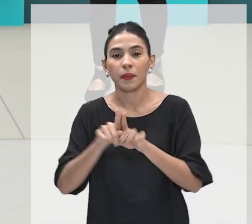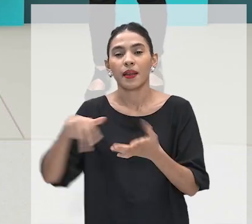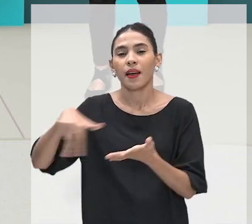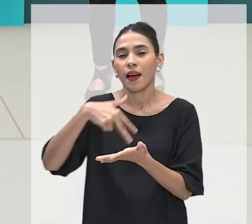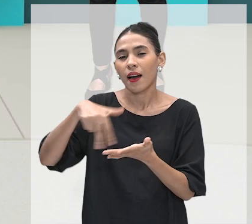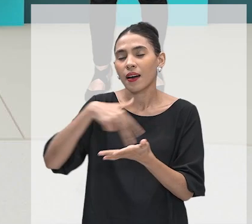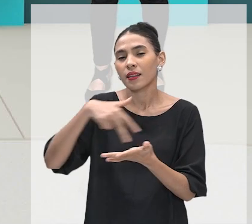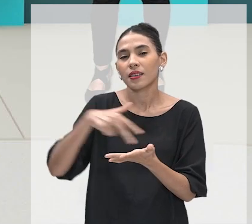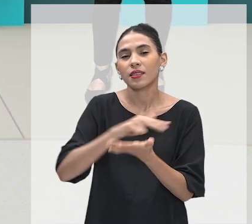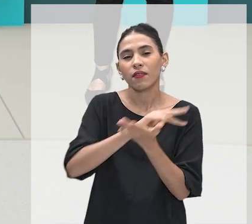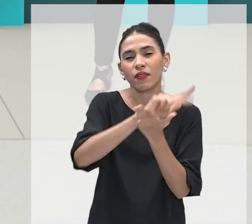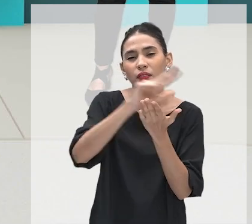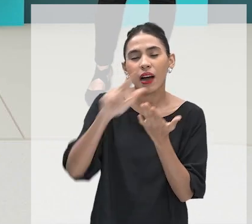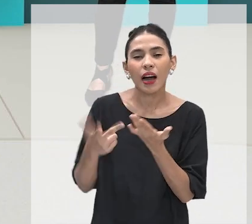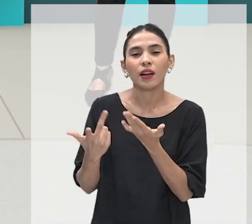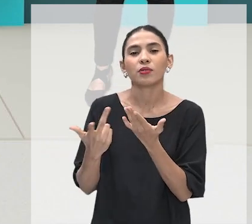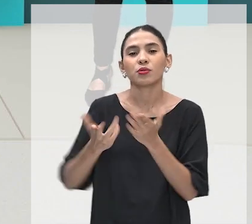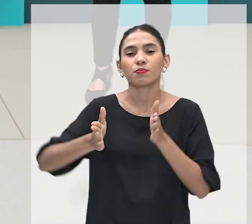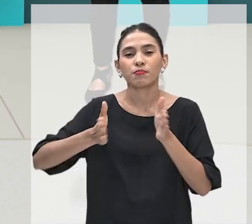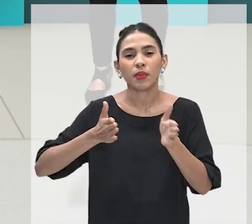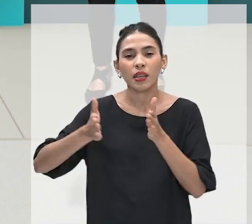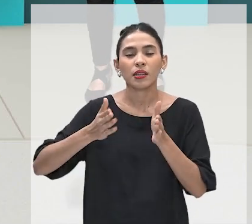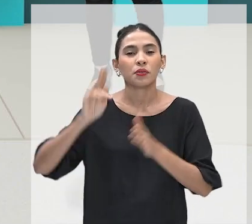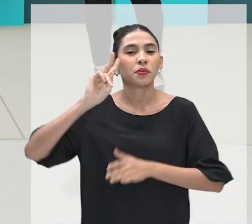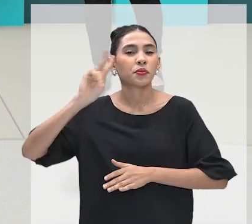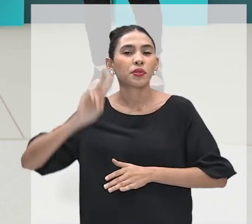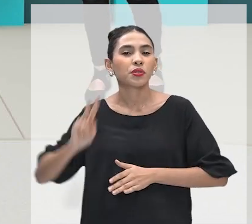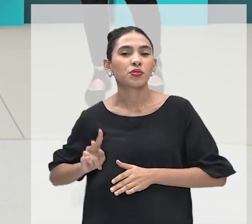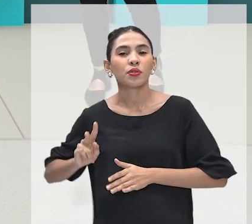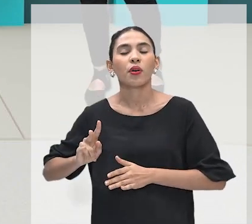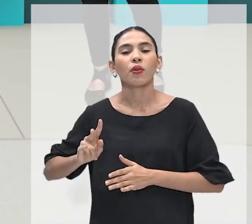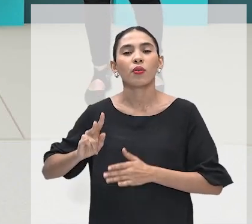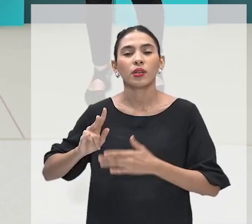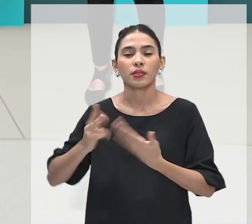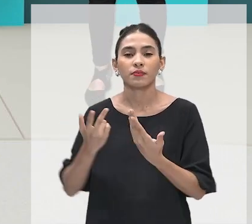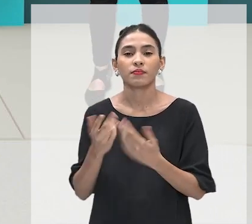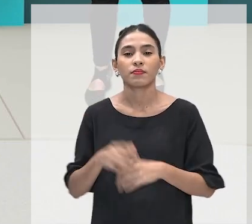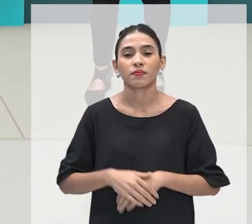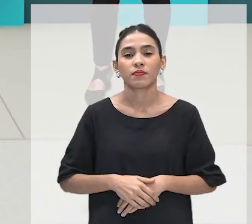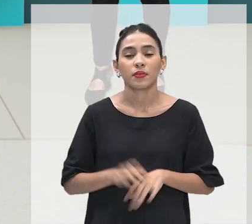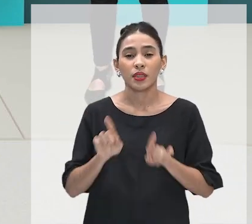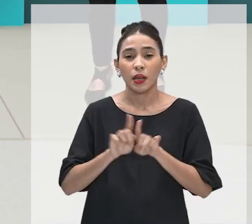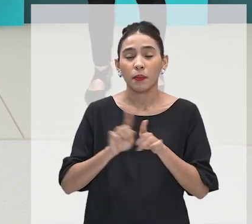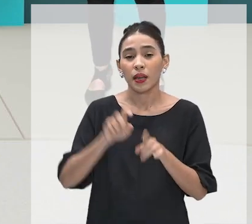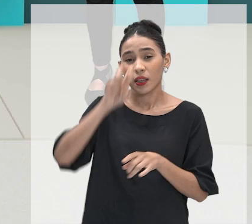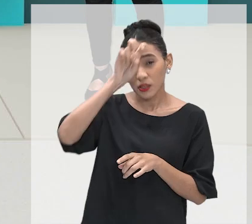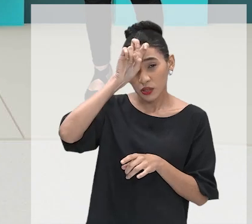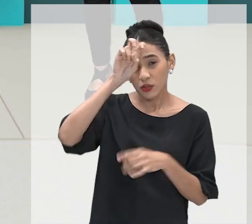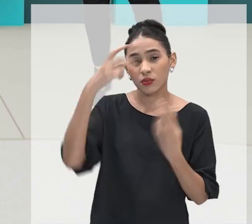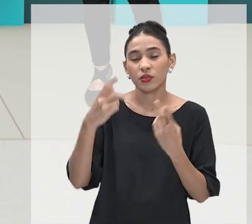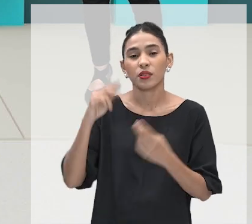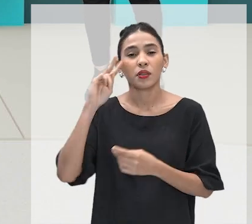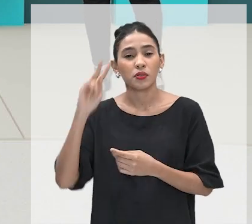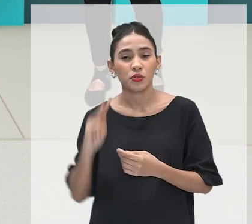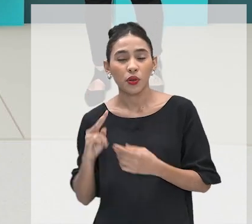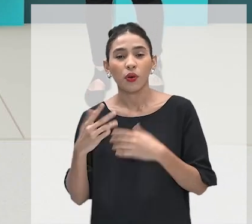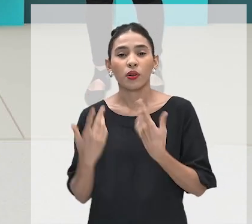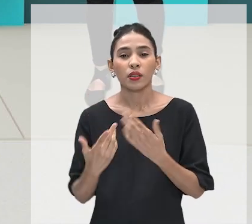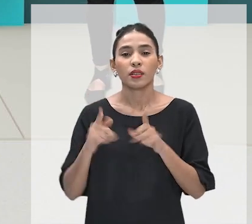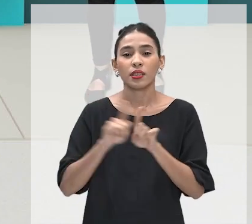da história, fazendo aquela linha do tempo pré-história, Egito, Renascimento e